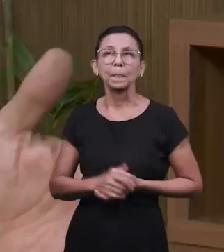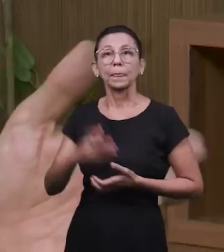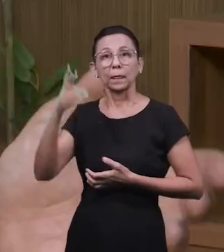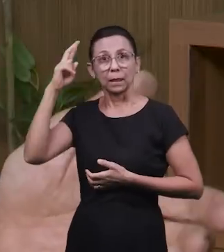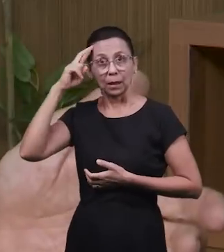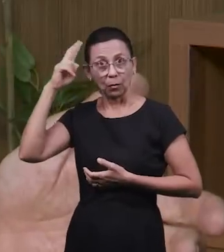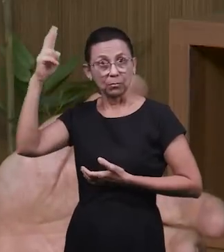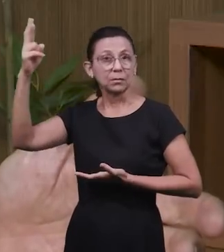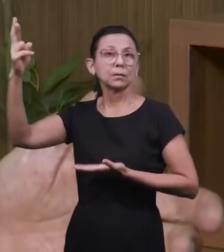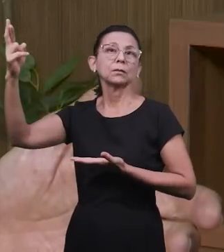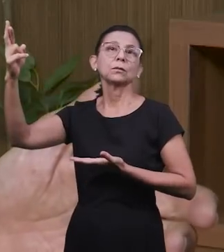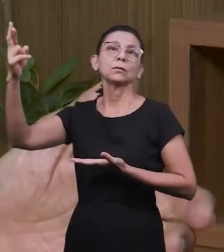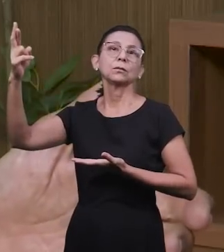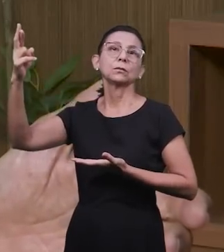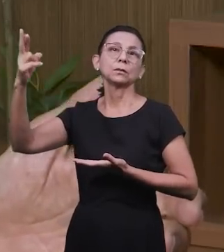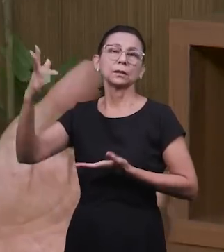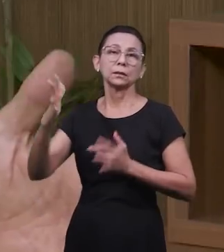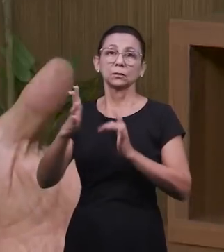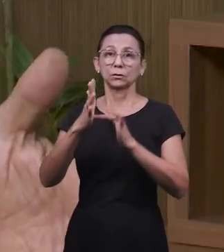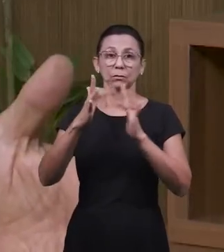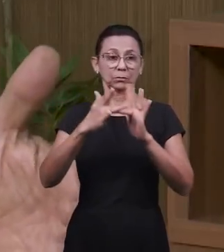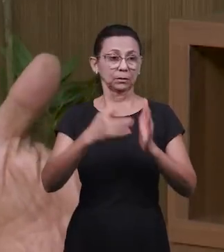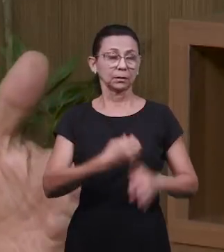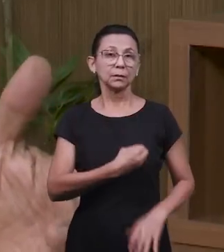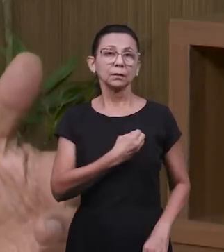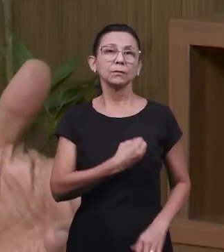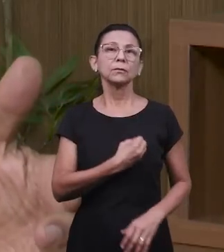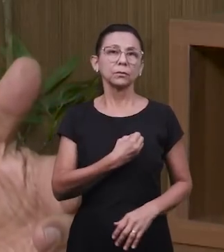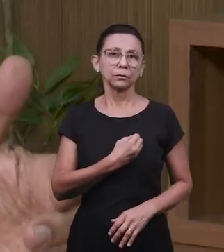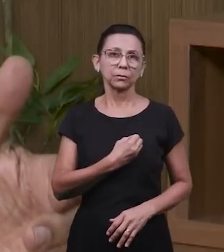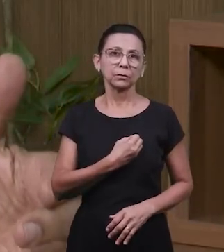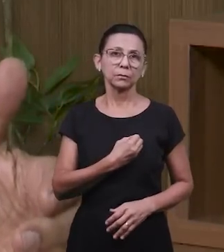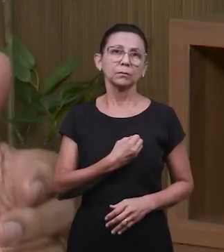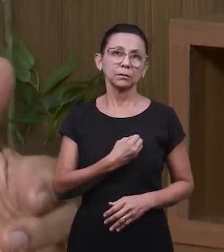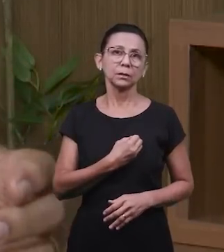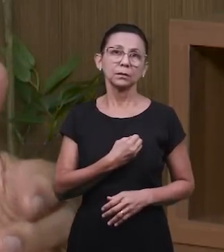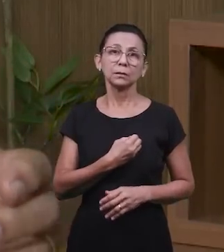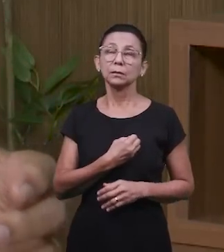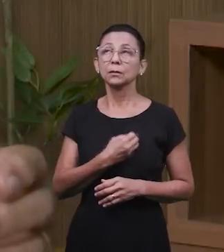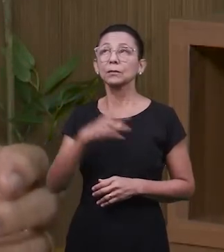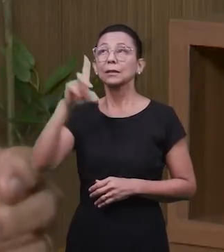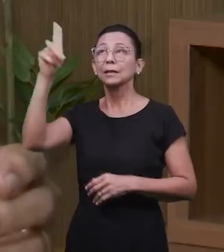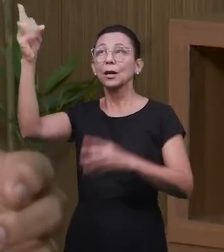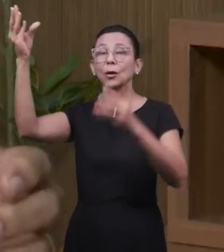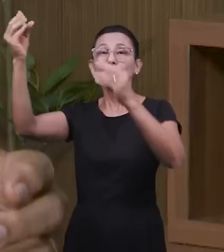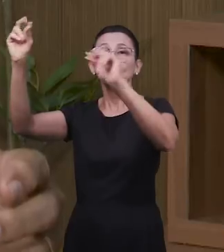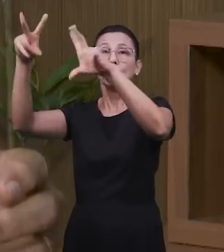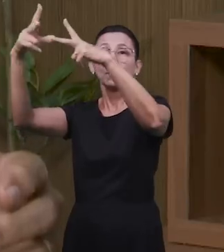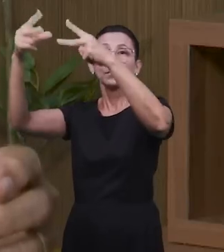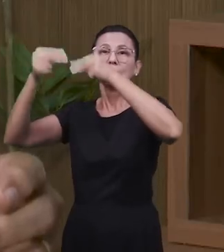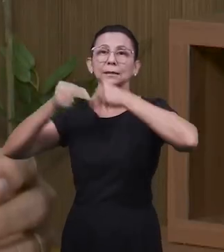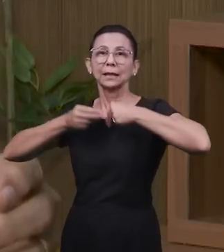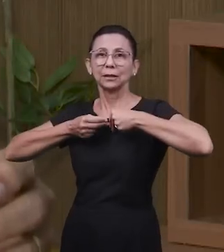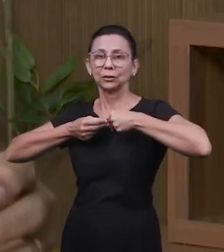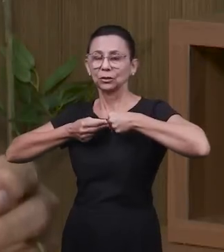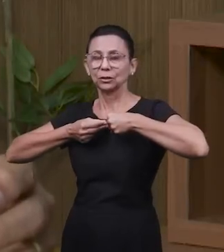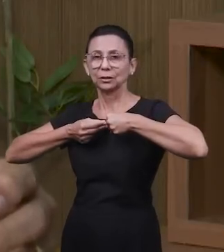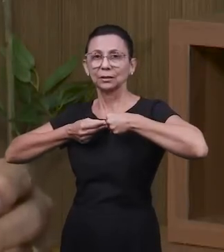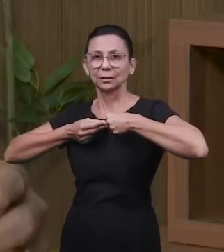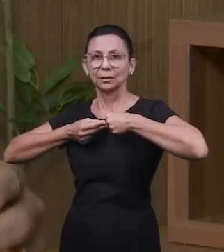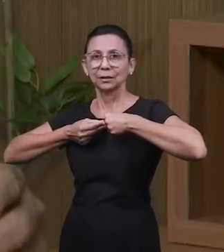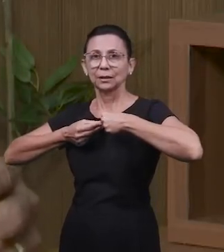É comunhão com o Senhor. Jesus está vivo. Isso foi um presente de Deus para a